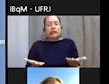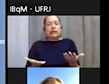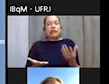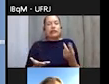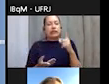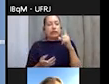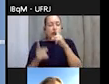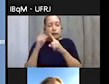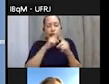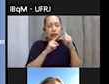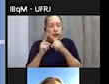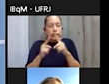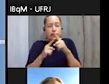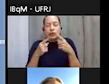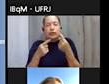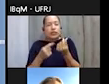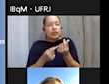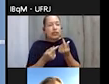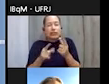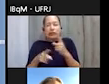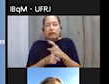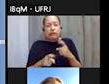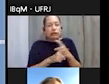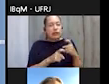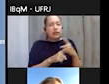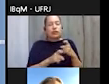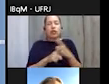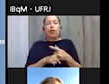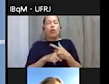miséria, que, por vezes, as situações de